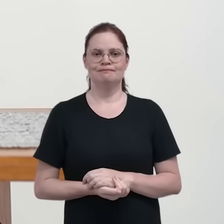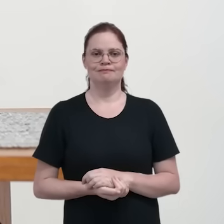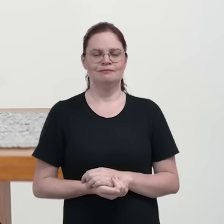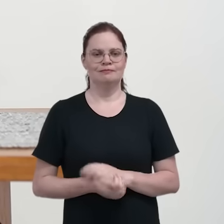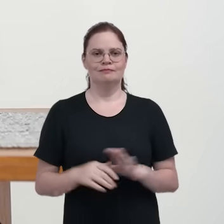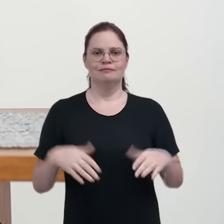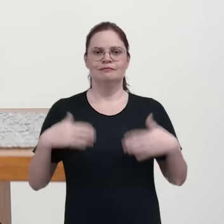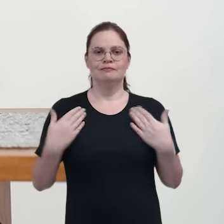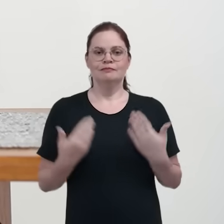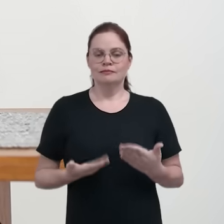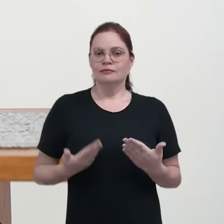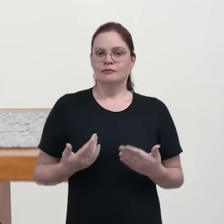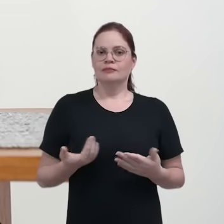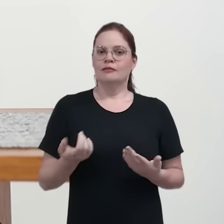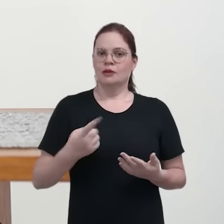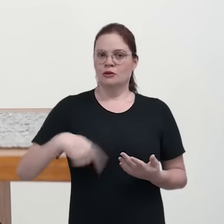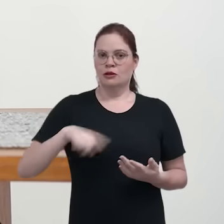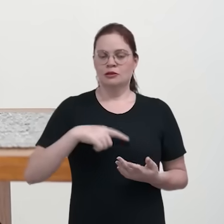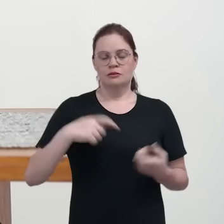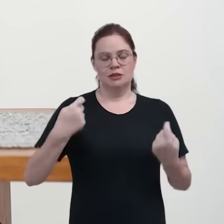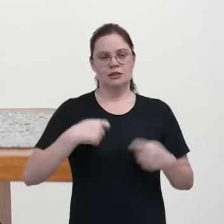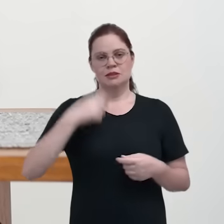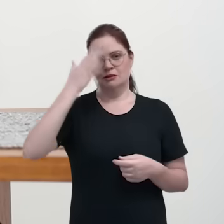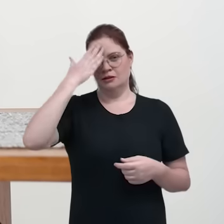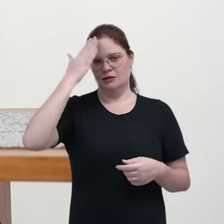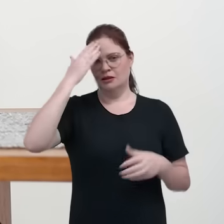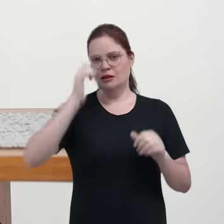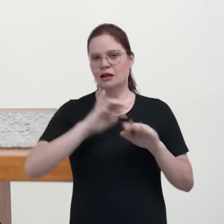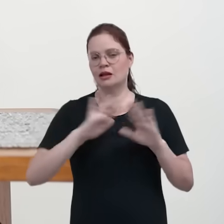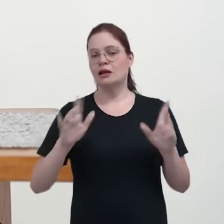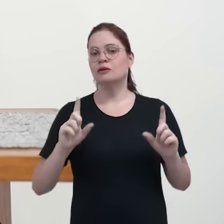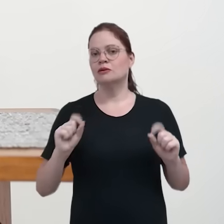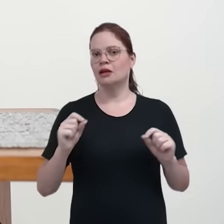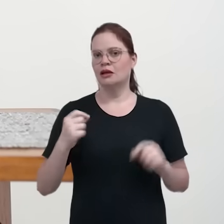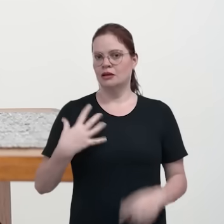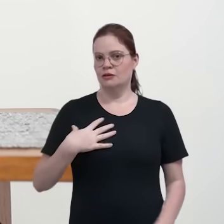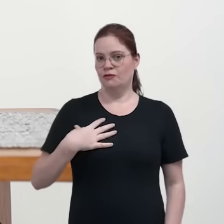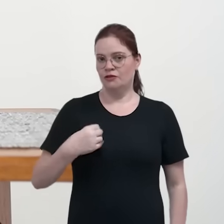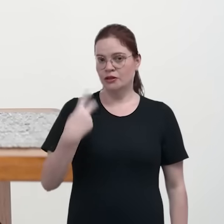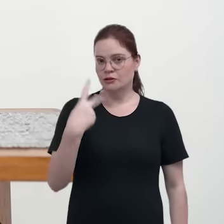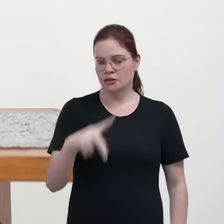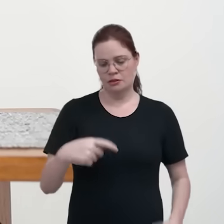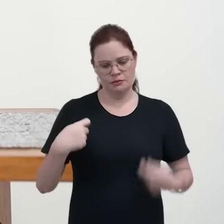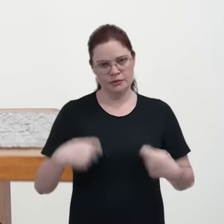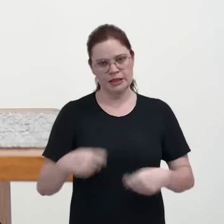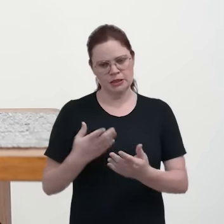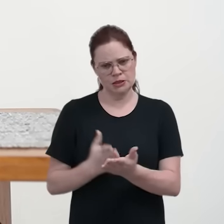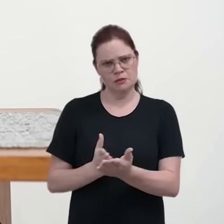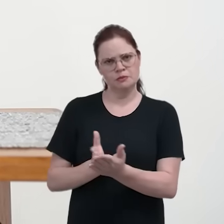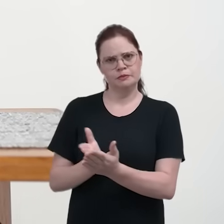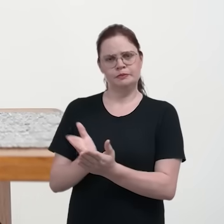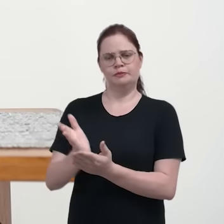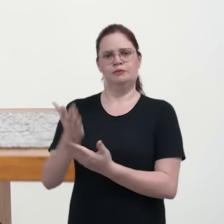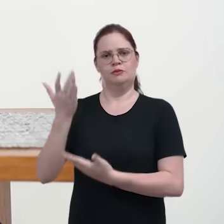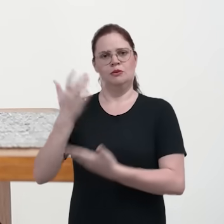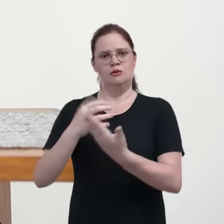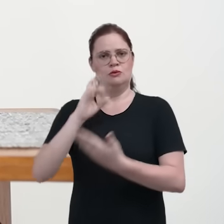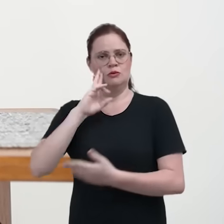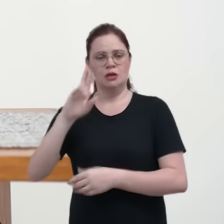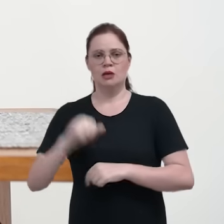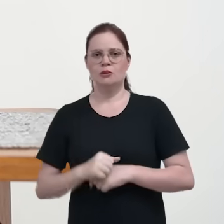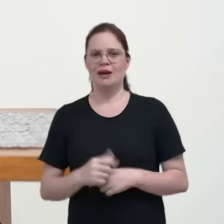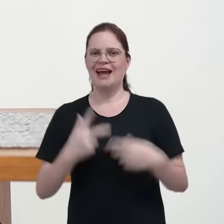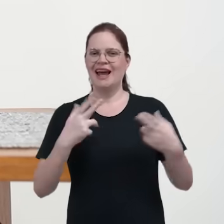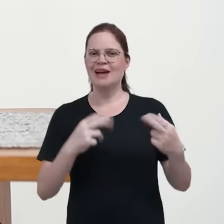então, aqui fica esse ensino. O filho precisa viver. Você não pode colocar o peso do seu